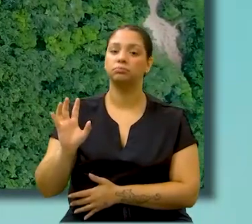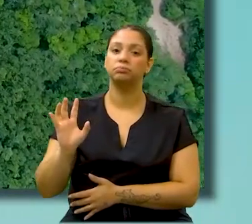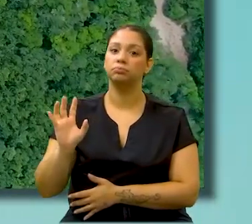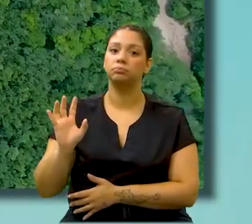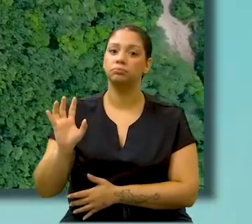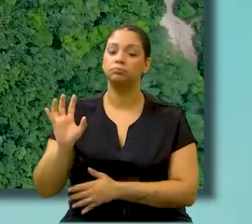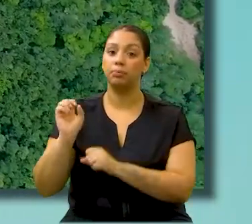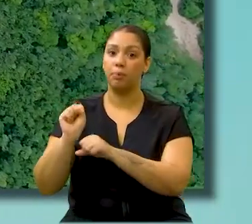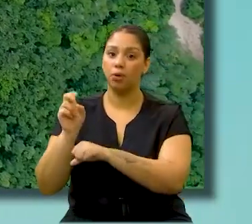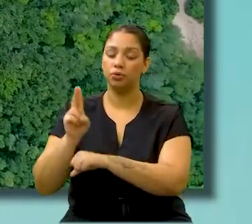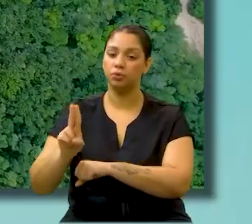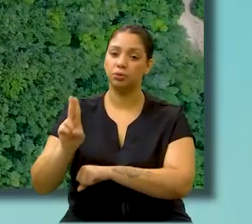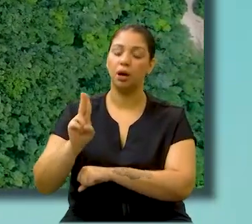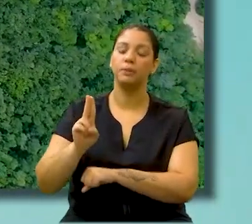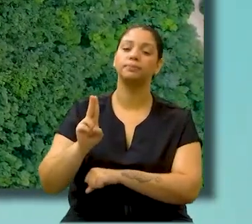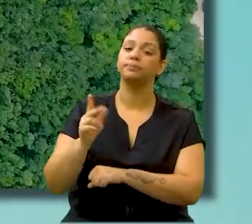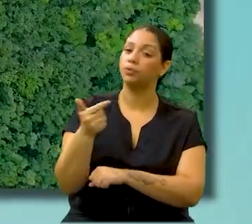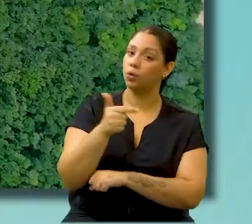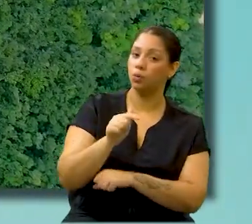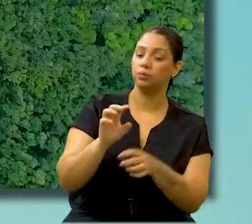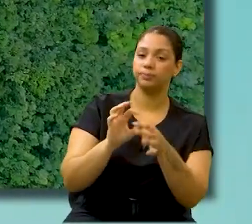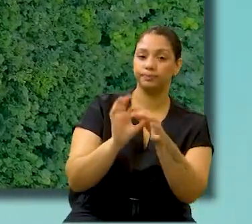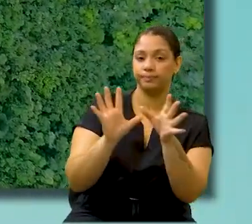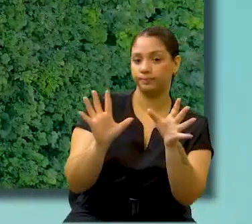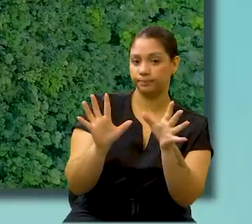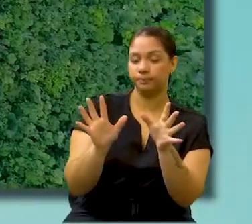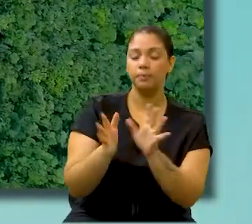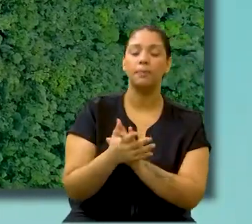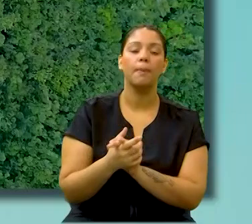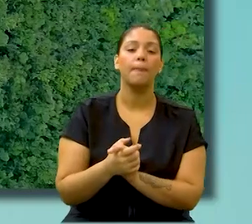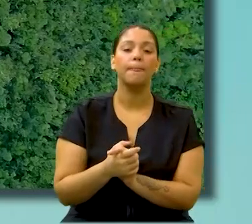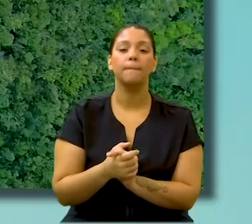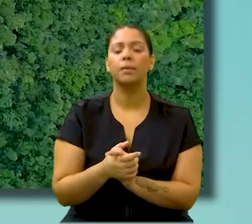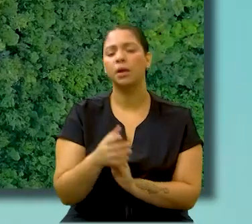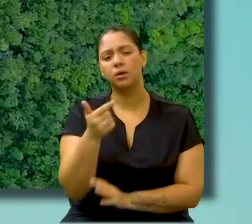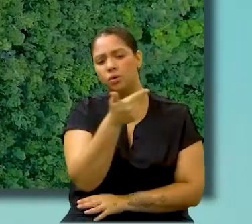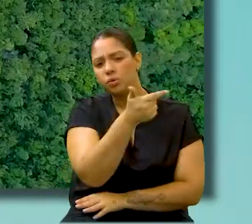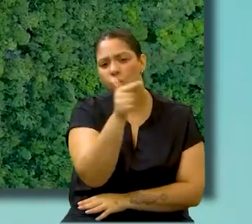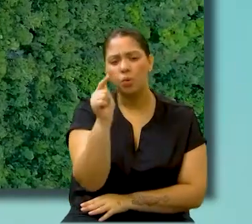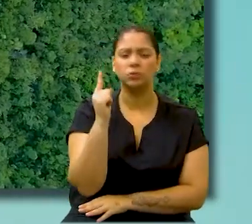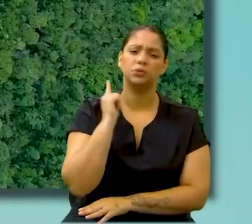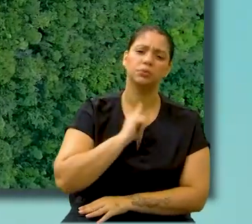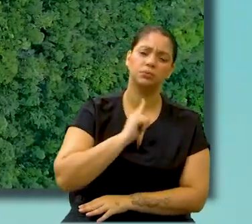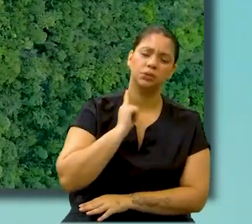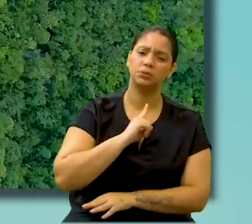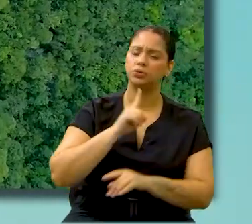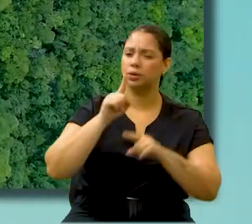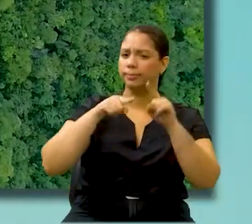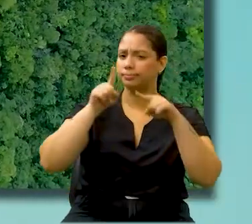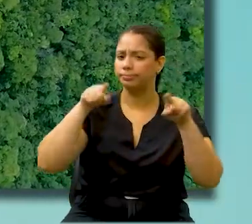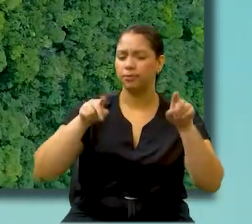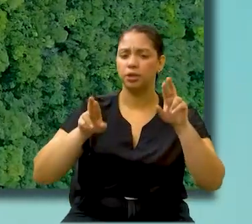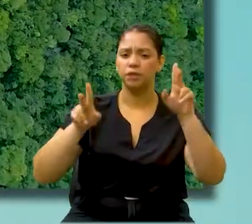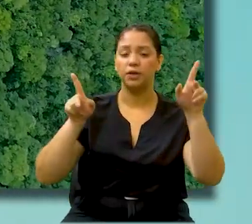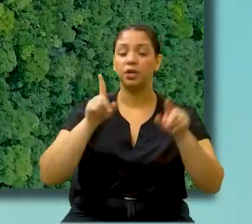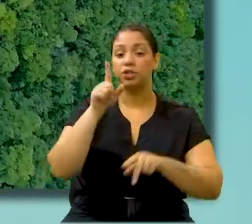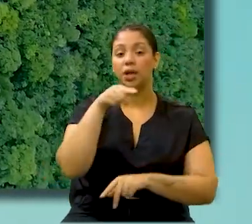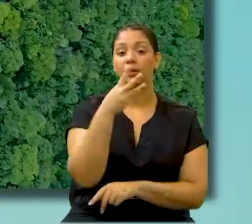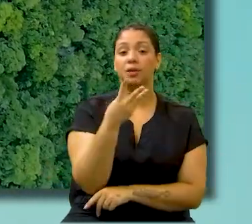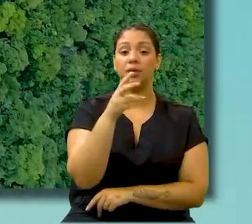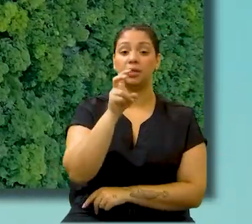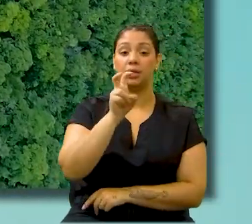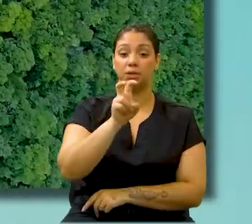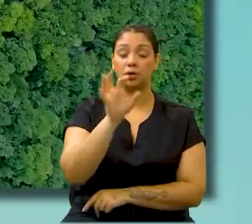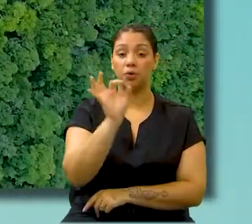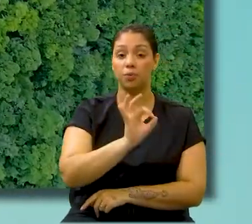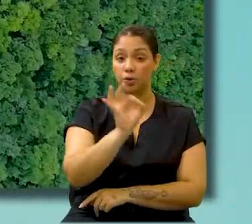Na região de Cerrado, que eu mencionei até Minas, e outras localidades do Brasil, essa margem já é de